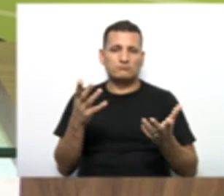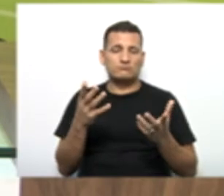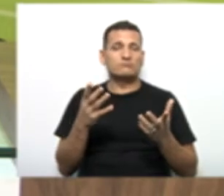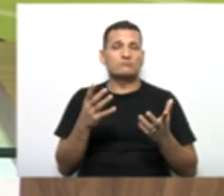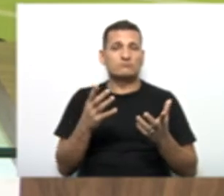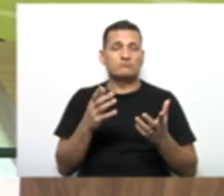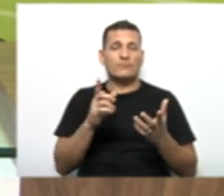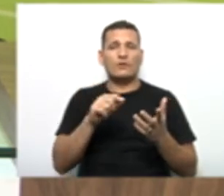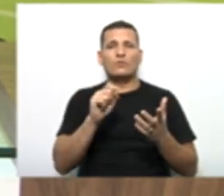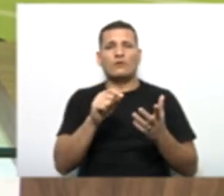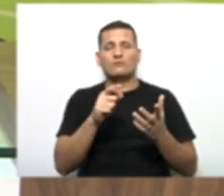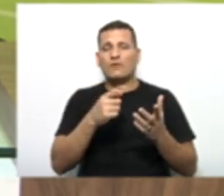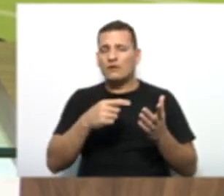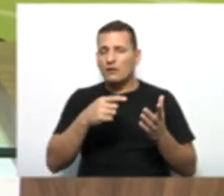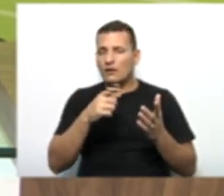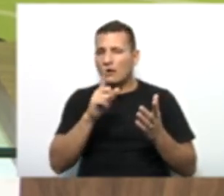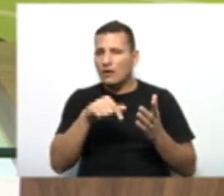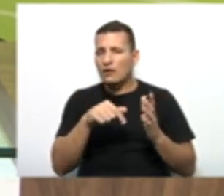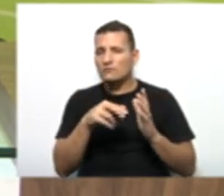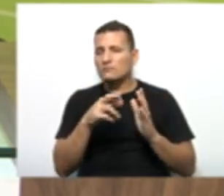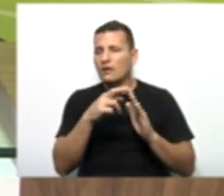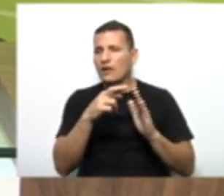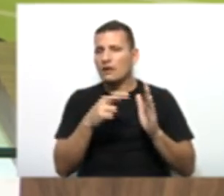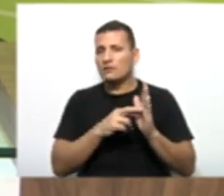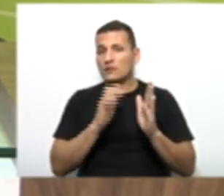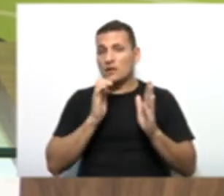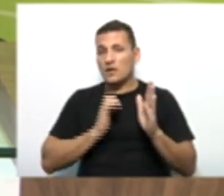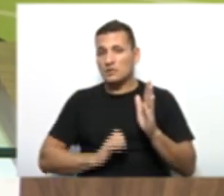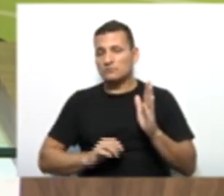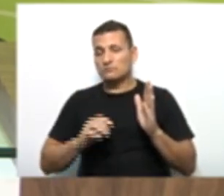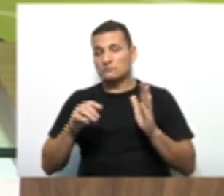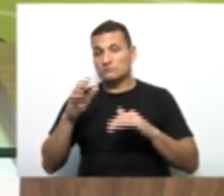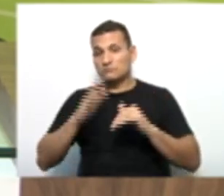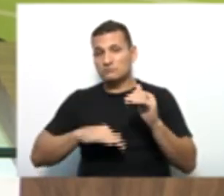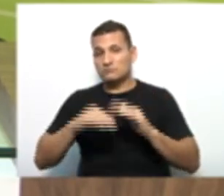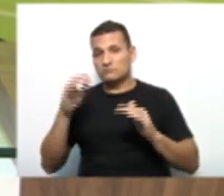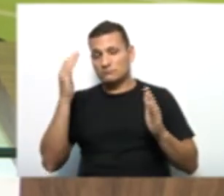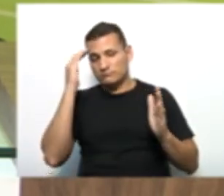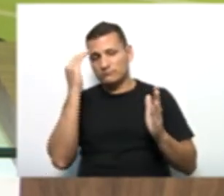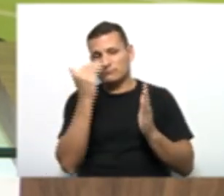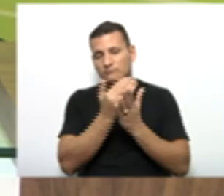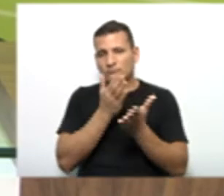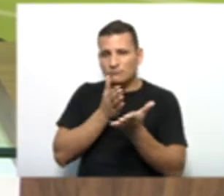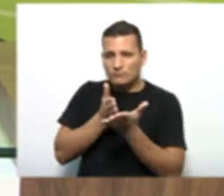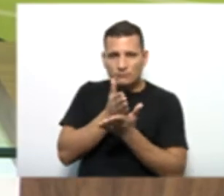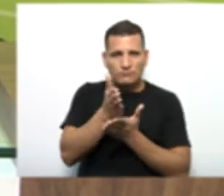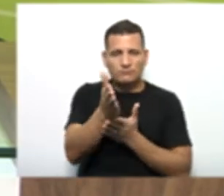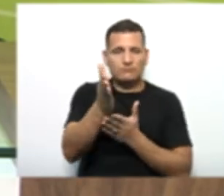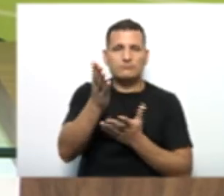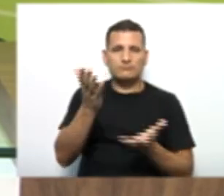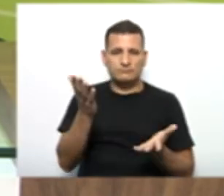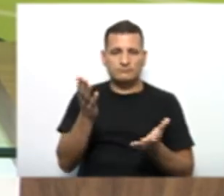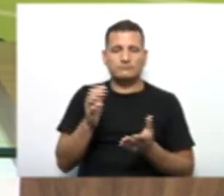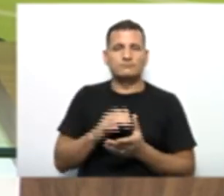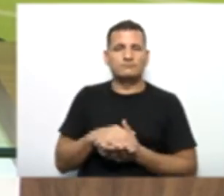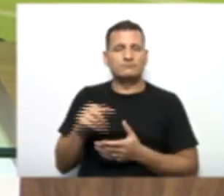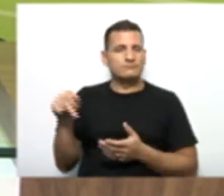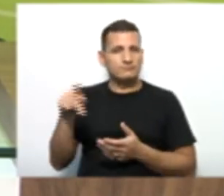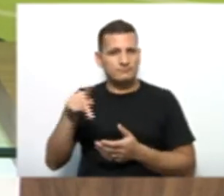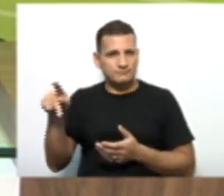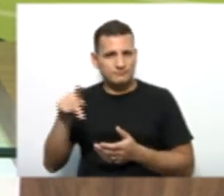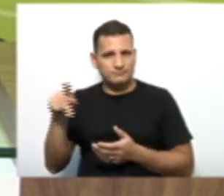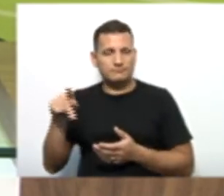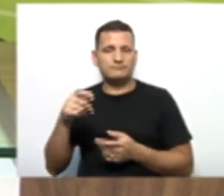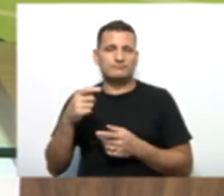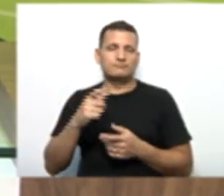devem nortear a conduta do profissional dentro daquela atuação profissional. Então, o professor ele deve